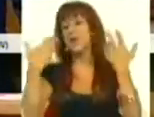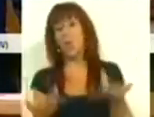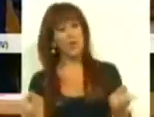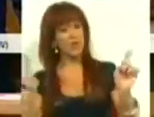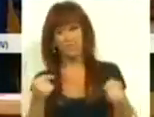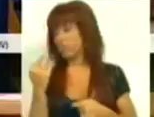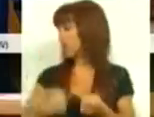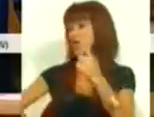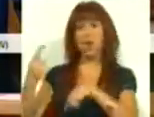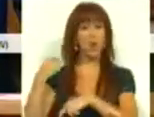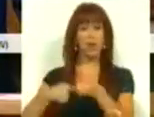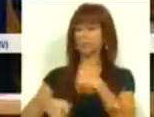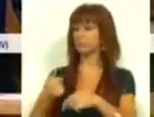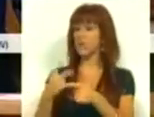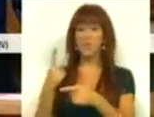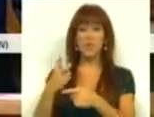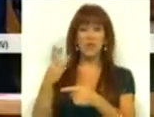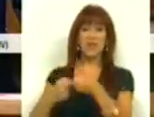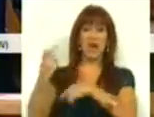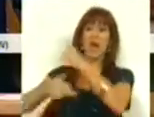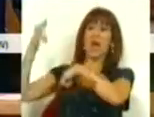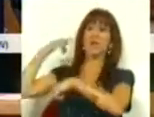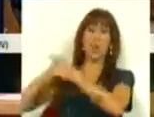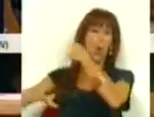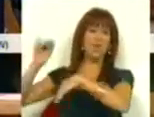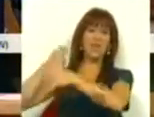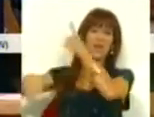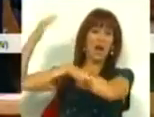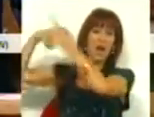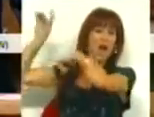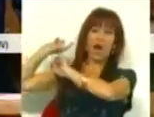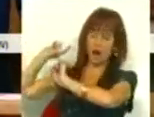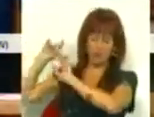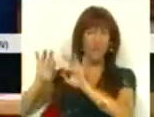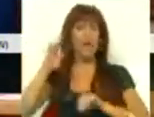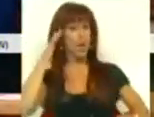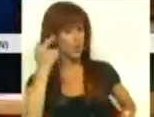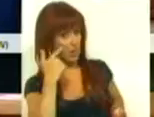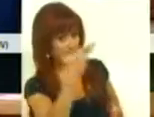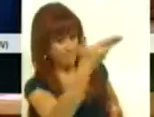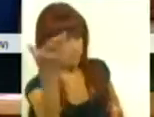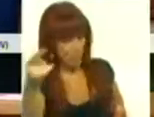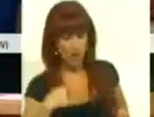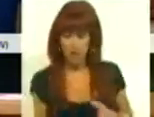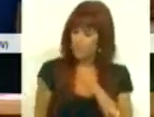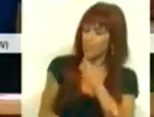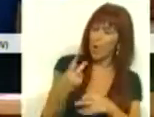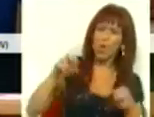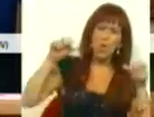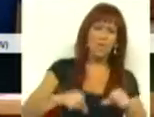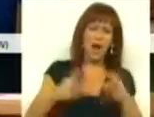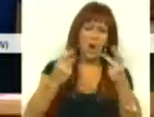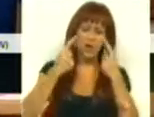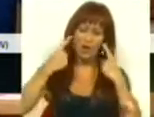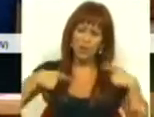hoje, nem é de ontem, nem de há 2 ou 3 anos, ou mesmo de há 10 anos. Como os números mostram, as raízes do mal das